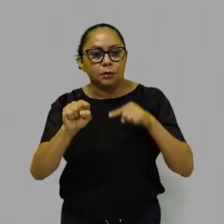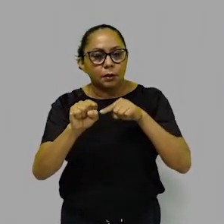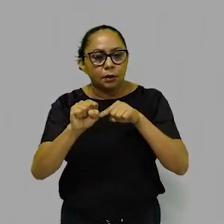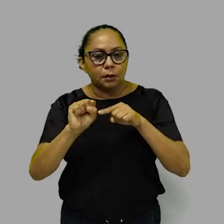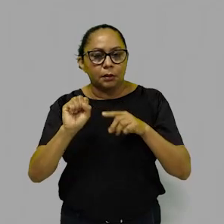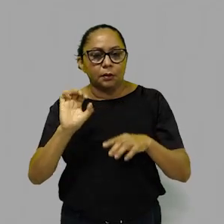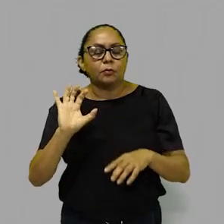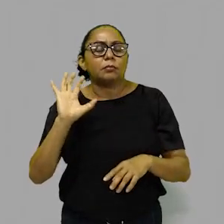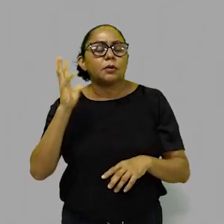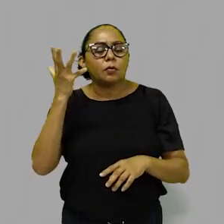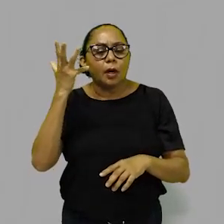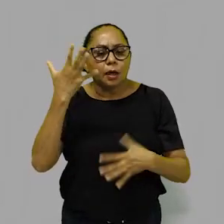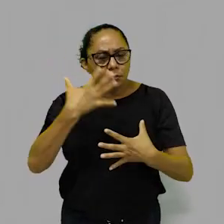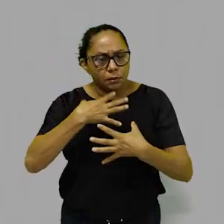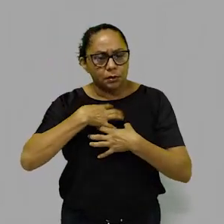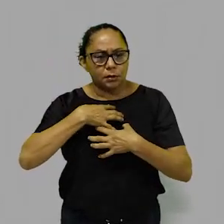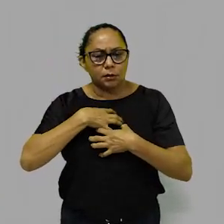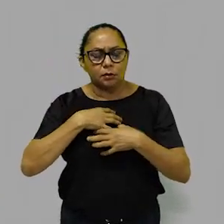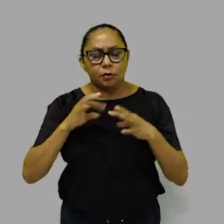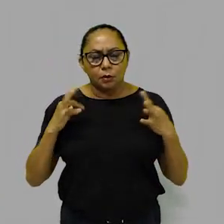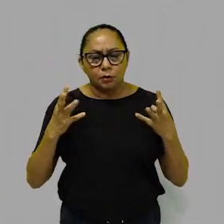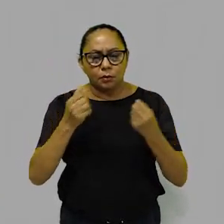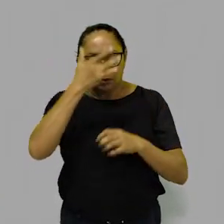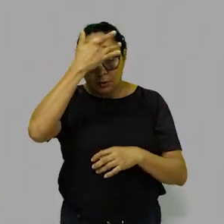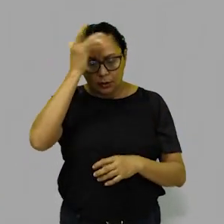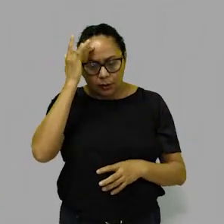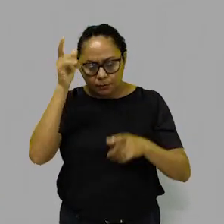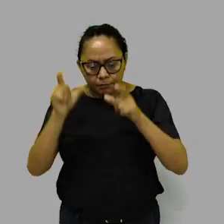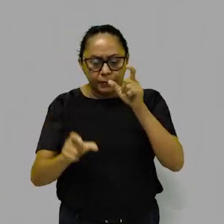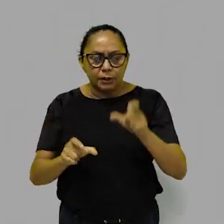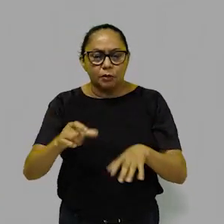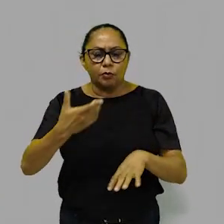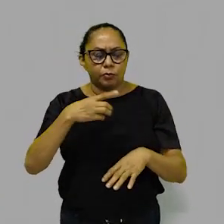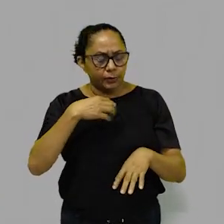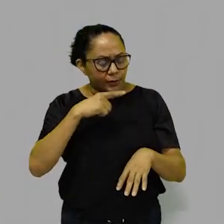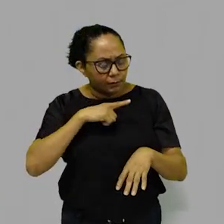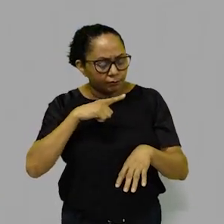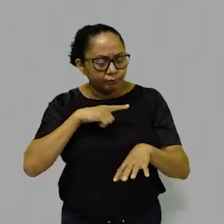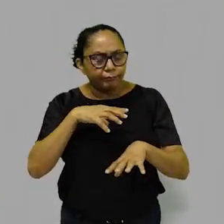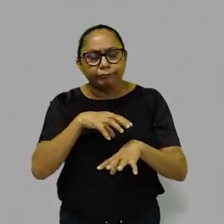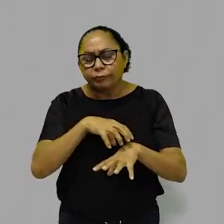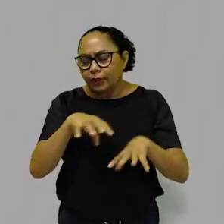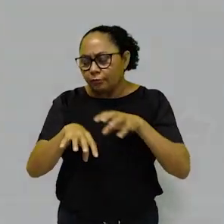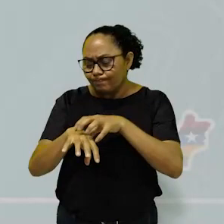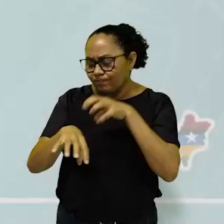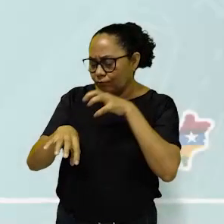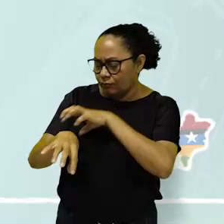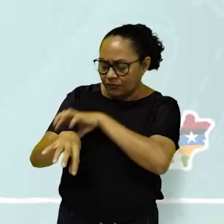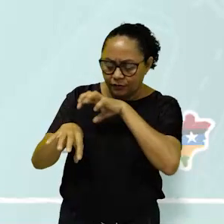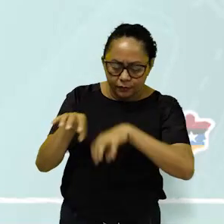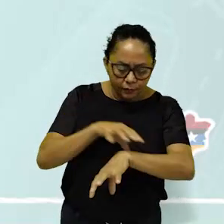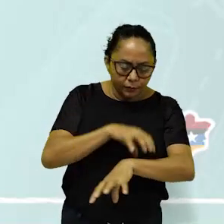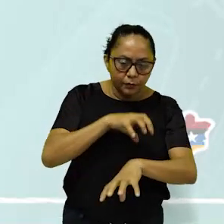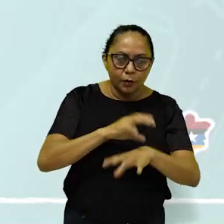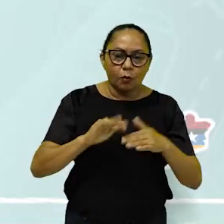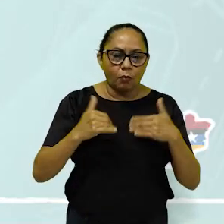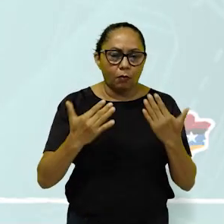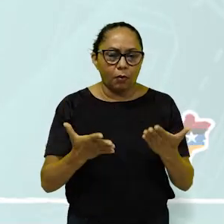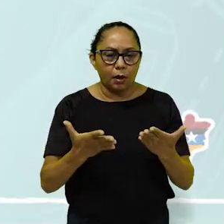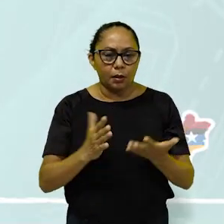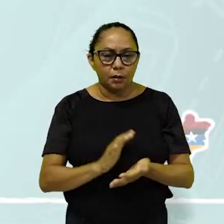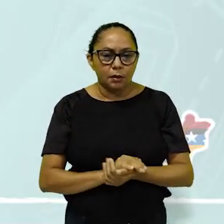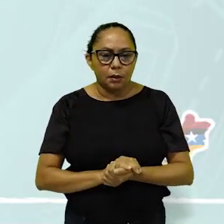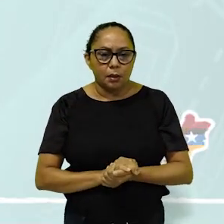processo inflamatório? Todo mundo que já teve inflamação, né, já viu esses sintomas aqui. Quais são?